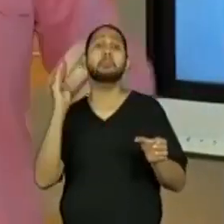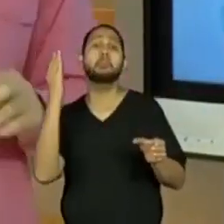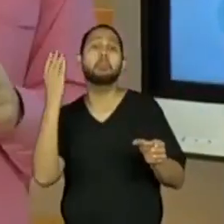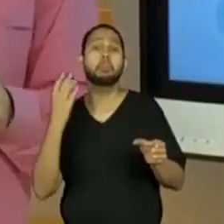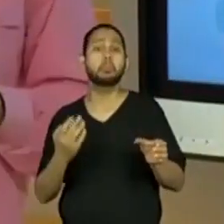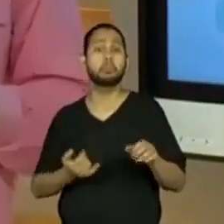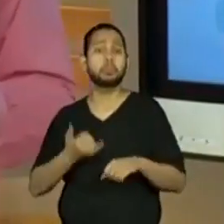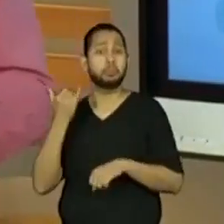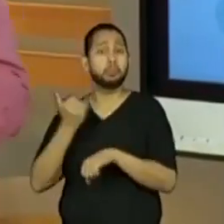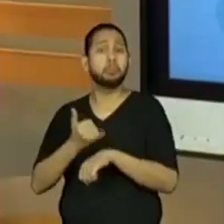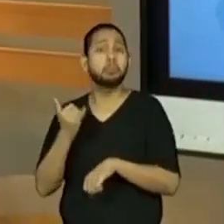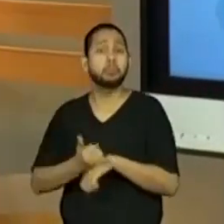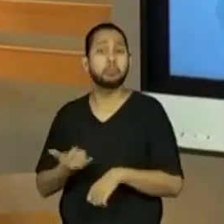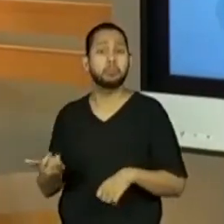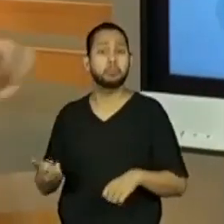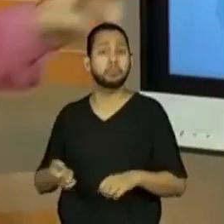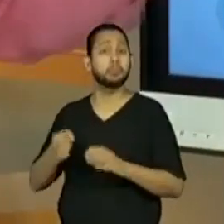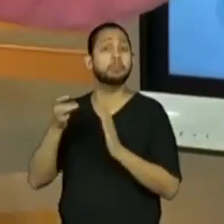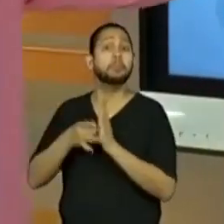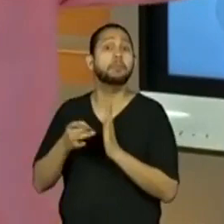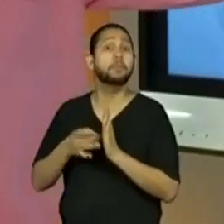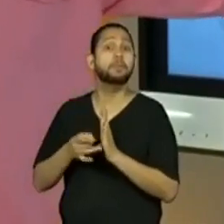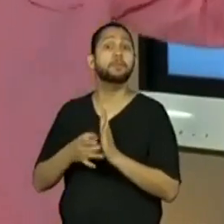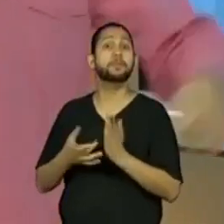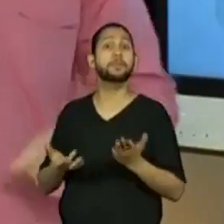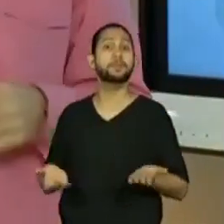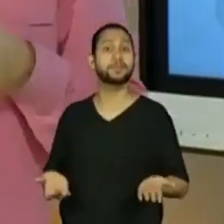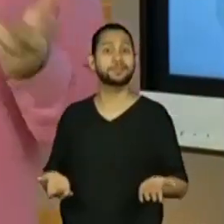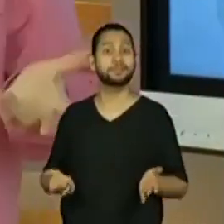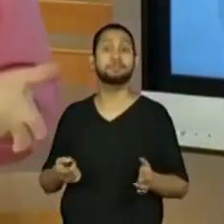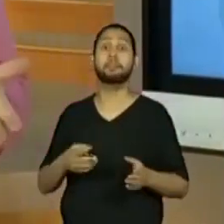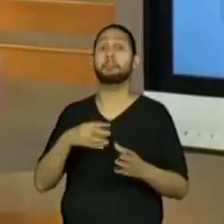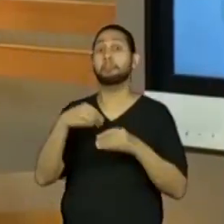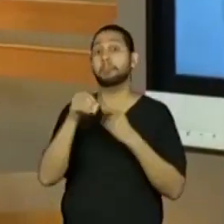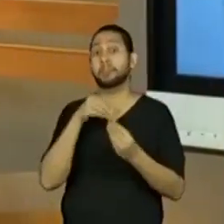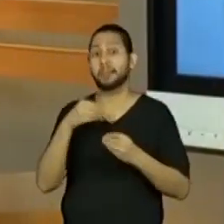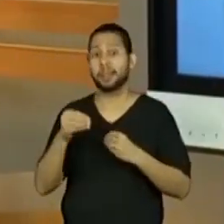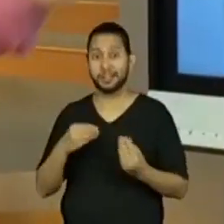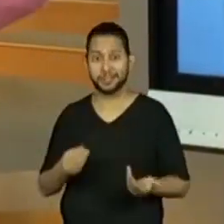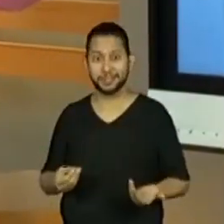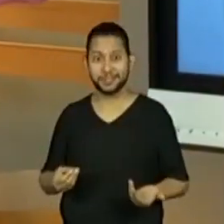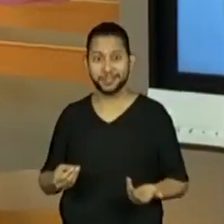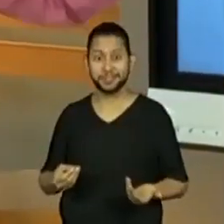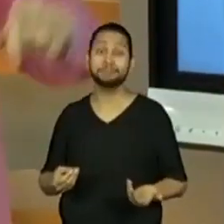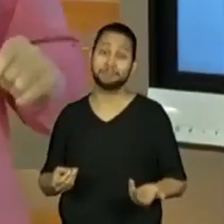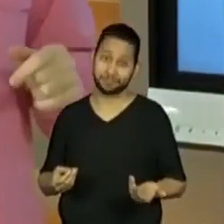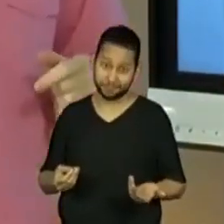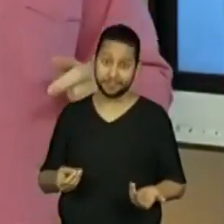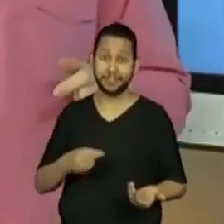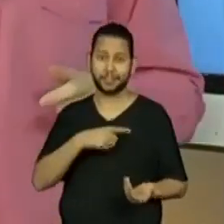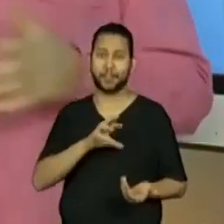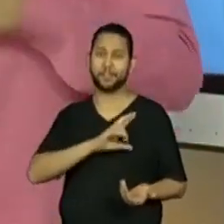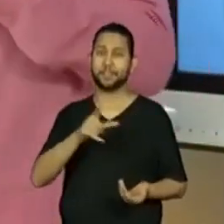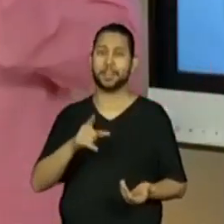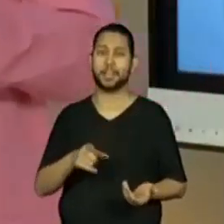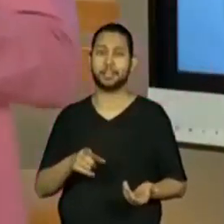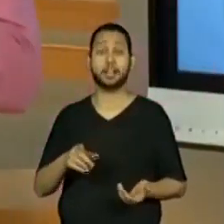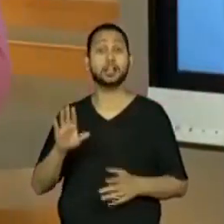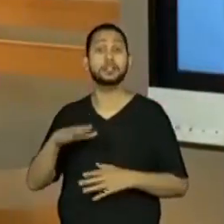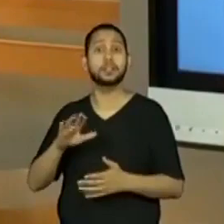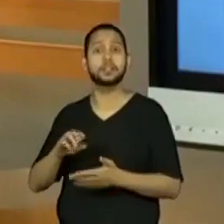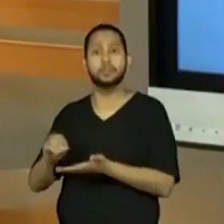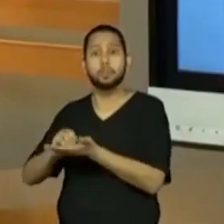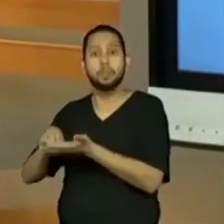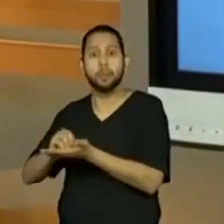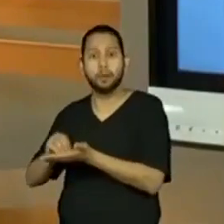feito de metal, se ele é feito de vidro, de plástico, madeira,